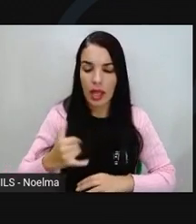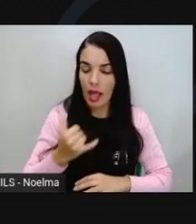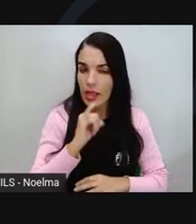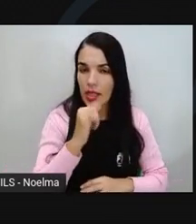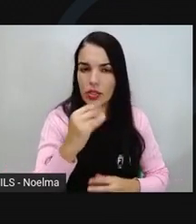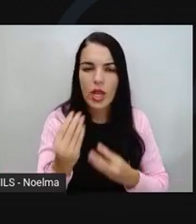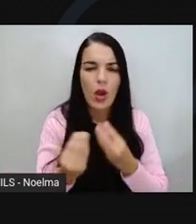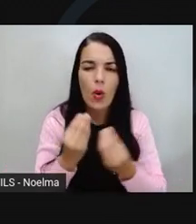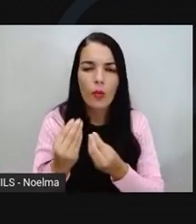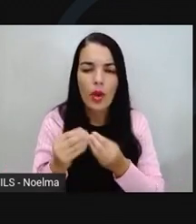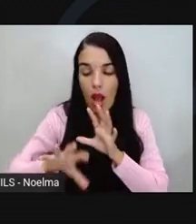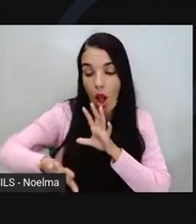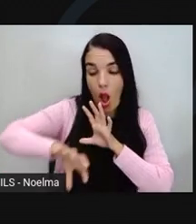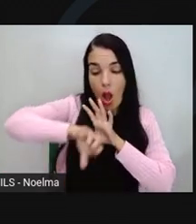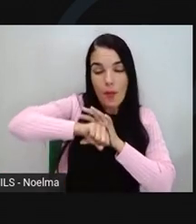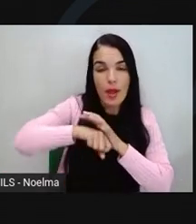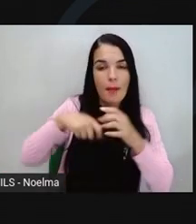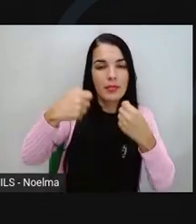outros seres vivos.